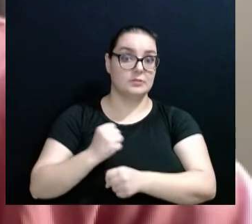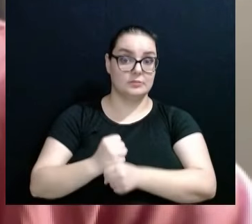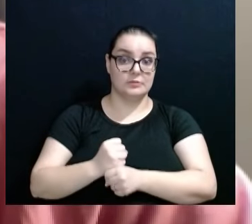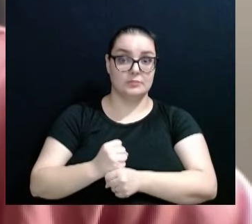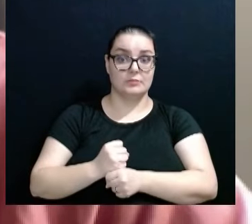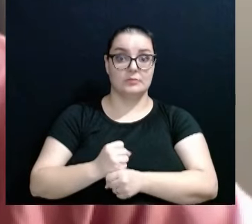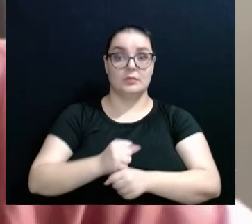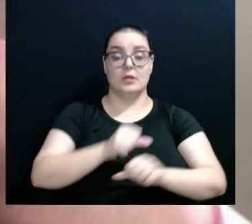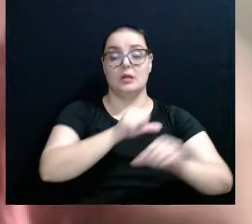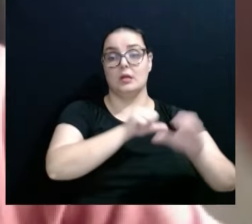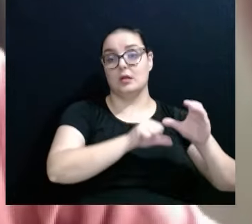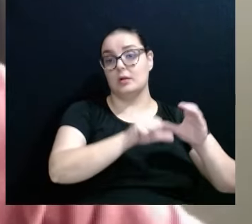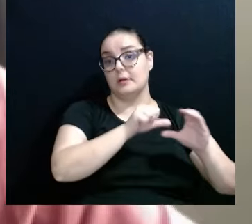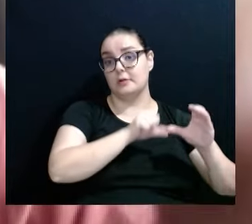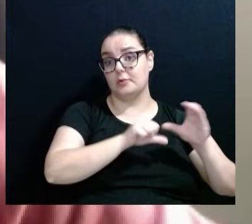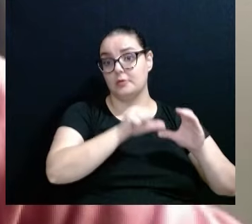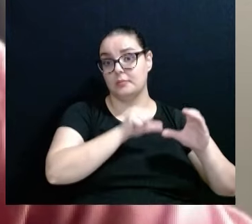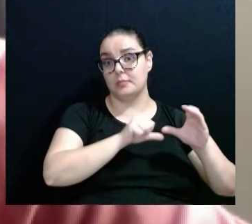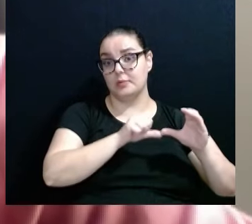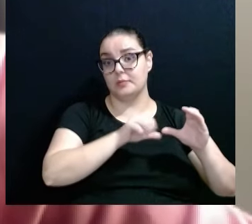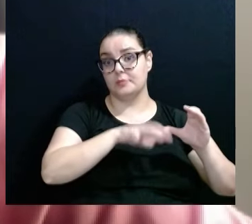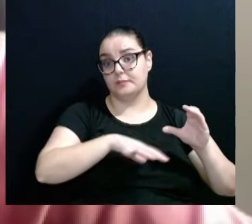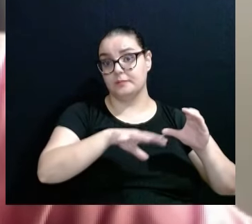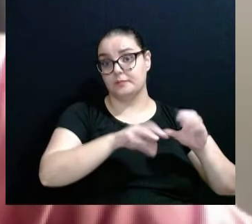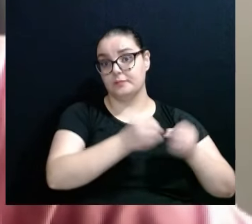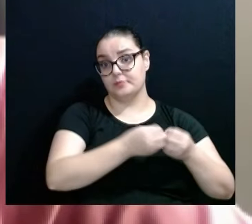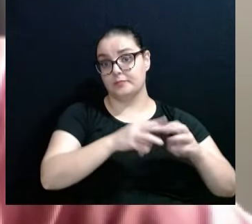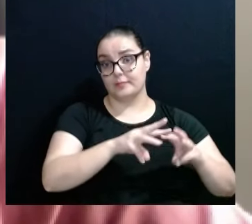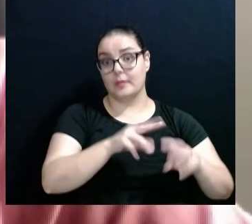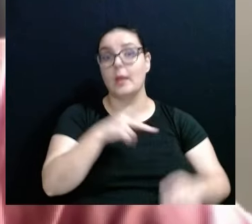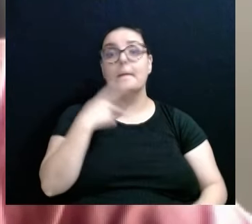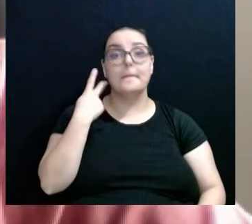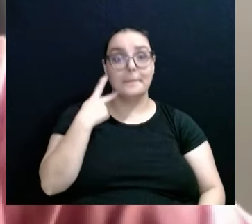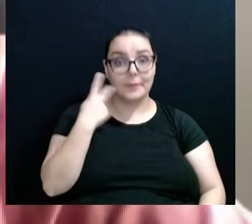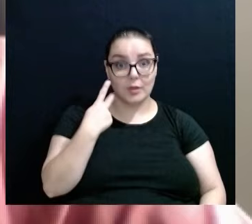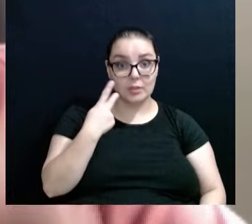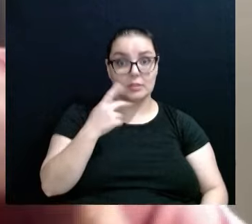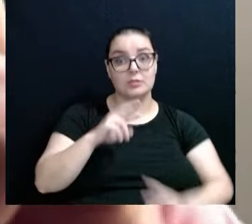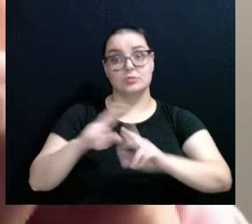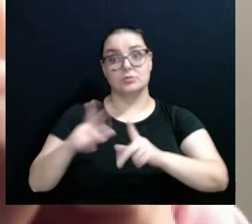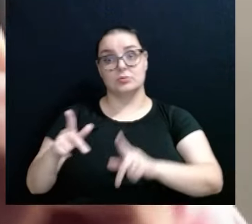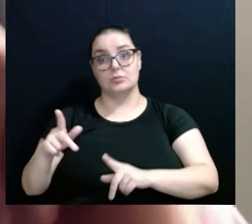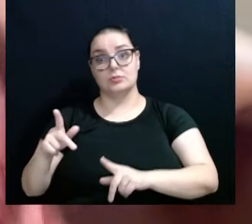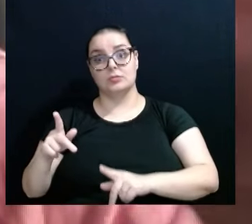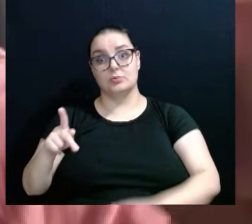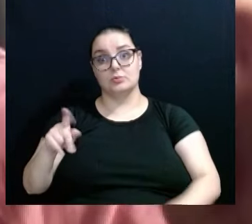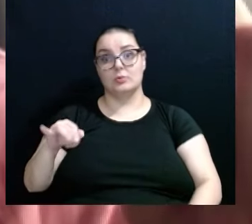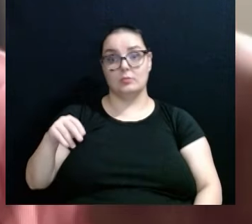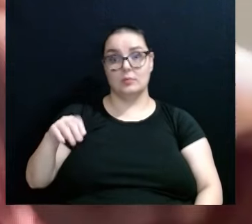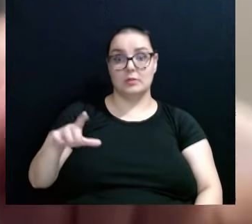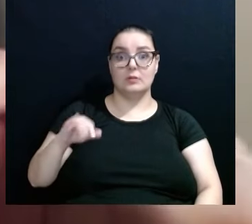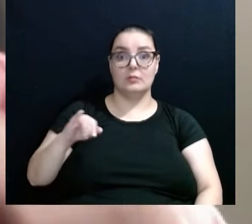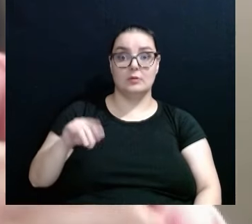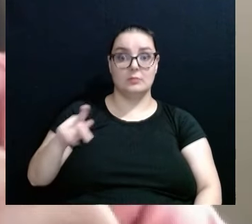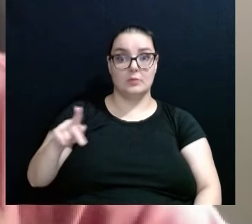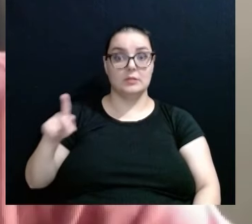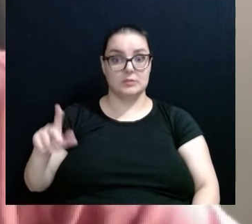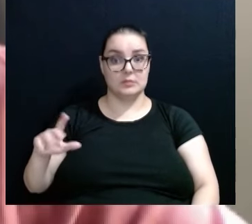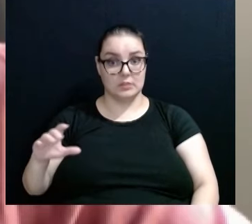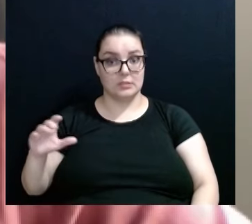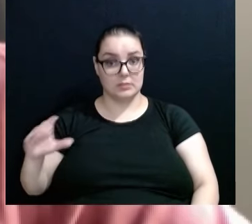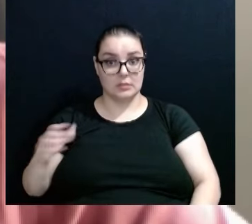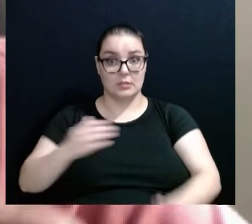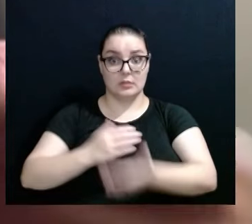30 anos, né? Você veja, a COP, que é a instância da ONU política, né? Diferente do painel